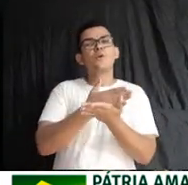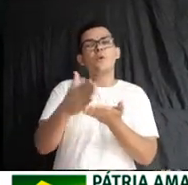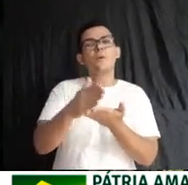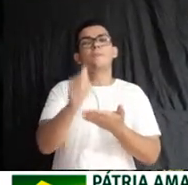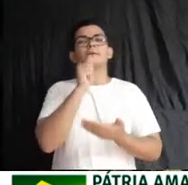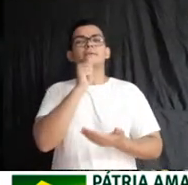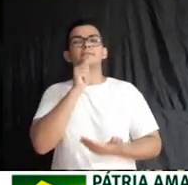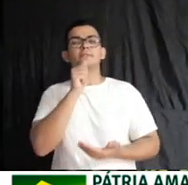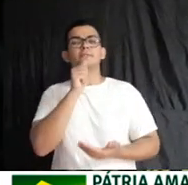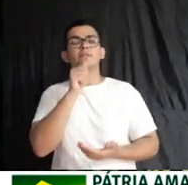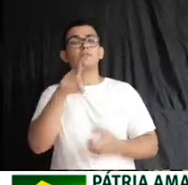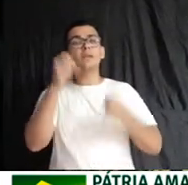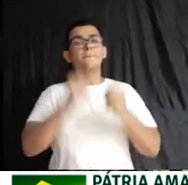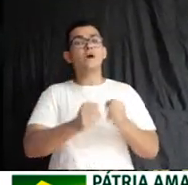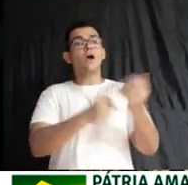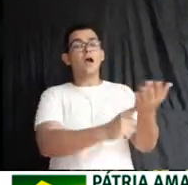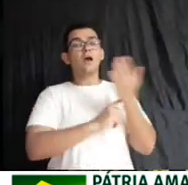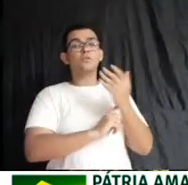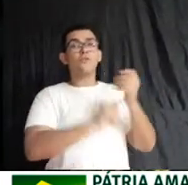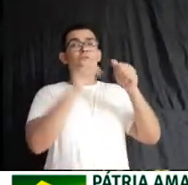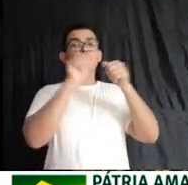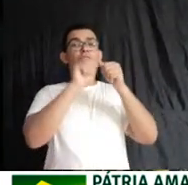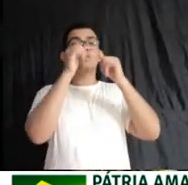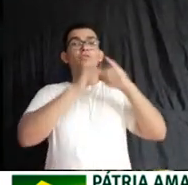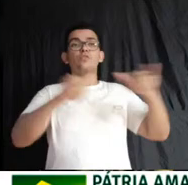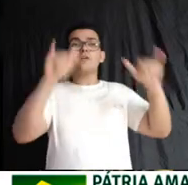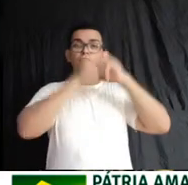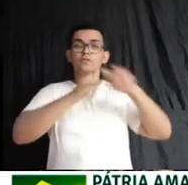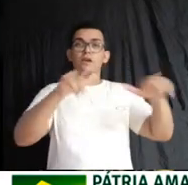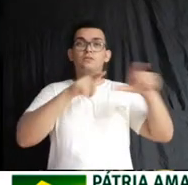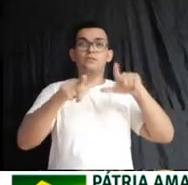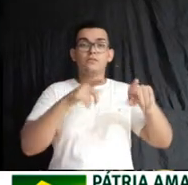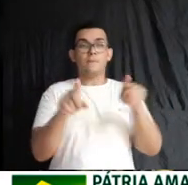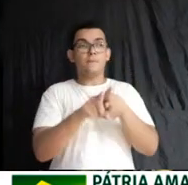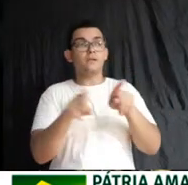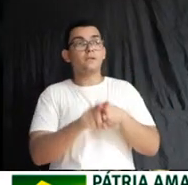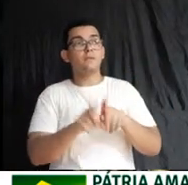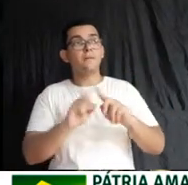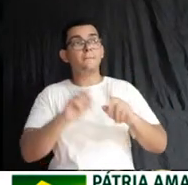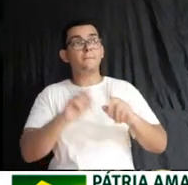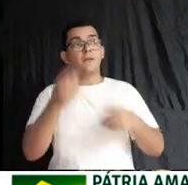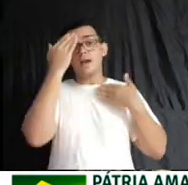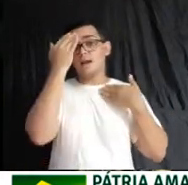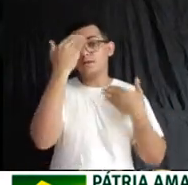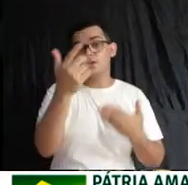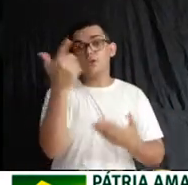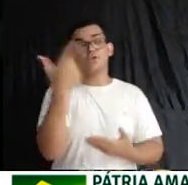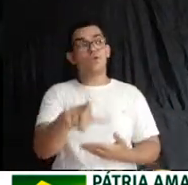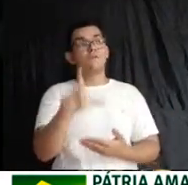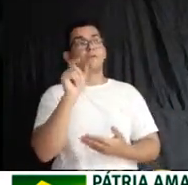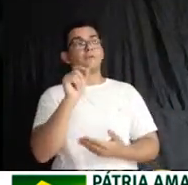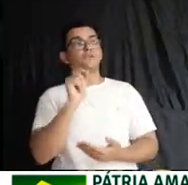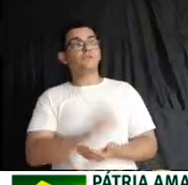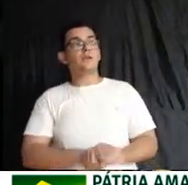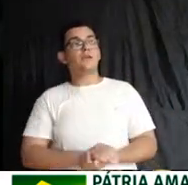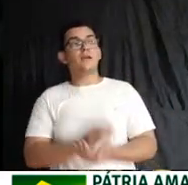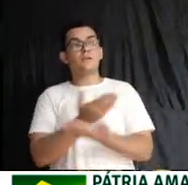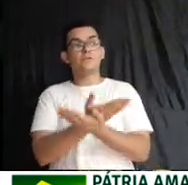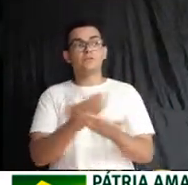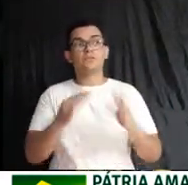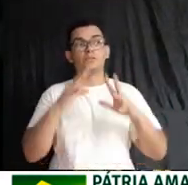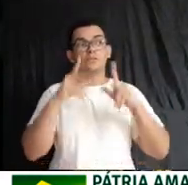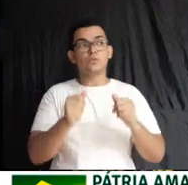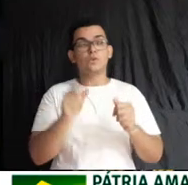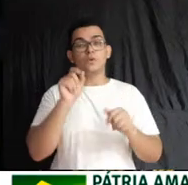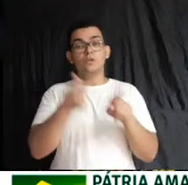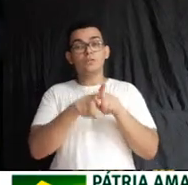compartilhando, ajuda a gente a divulgar aí o nosso trabalho. Só agradecendo mais uma vez aqui, vamos agradecer mais uma vez, seja o céu, Superintendência